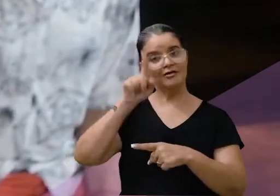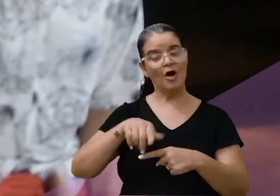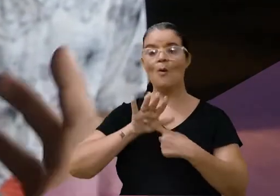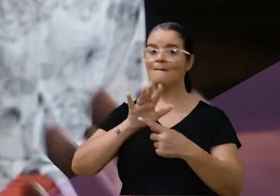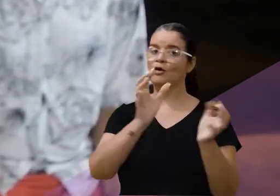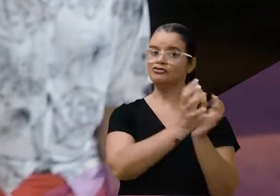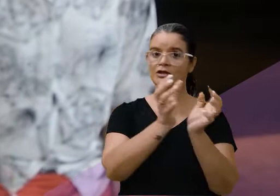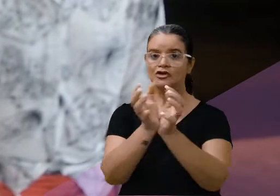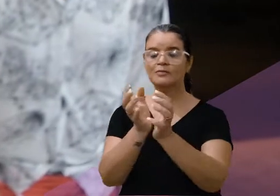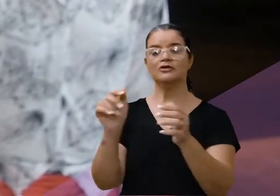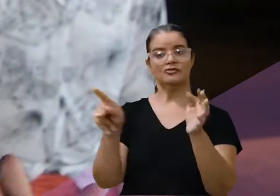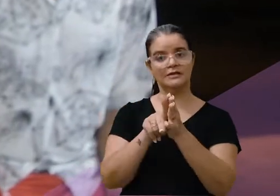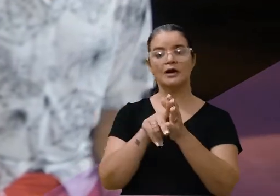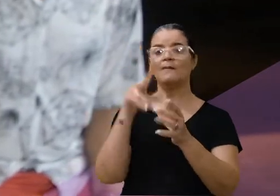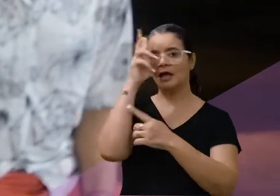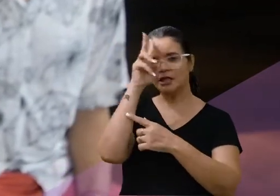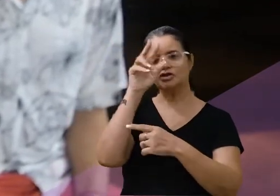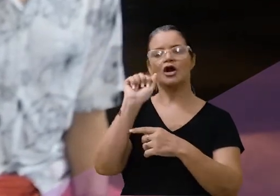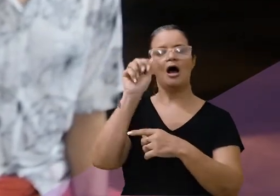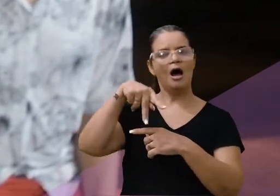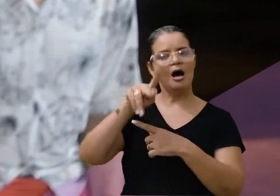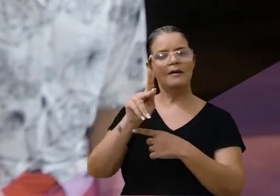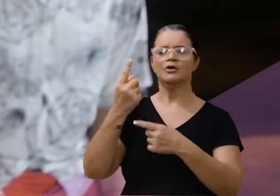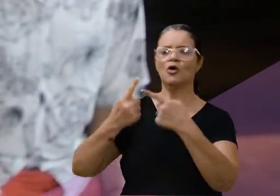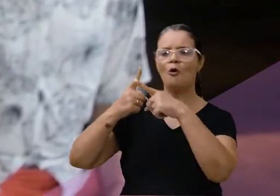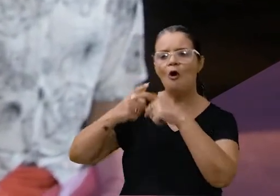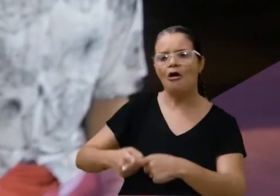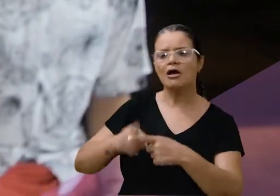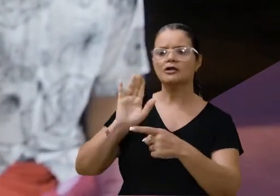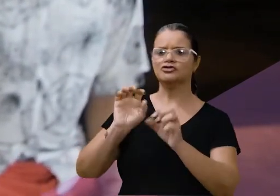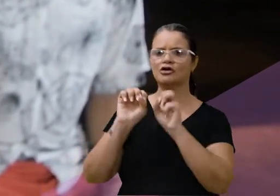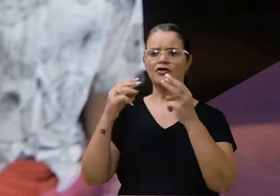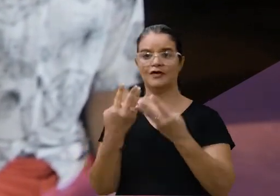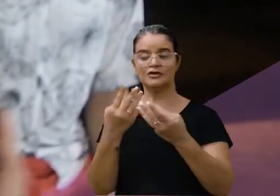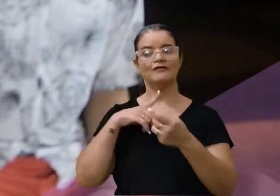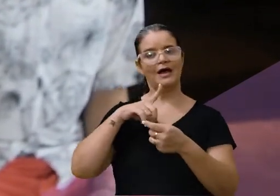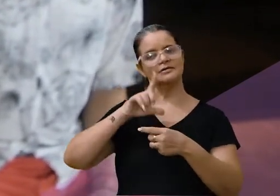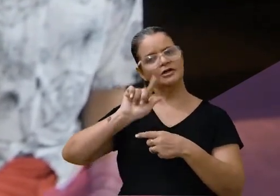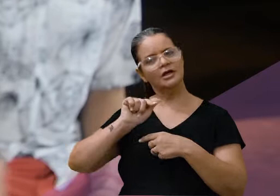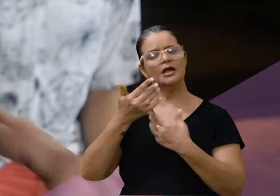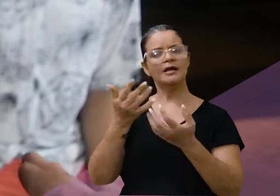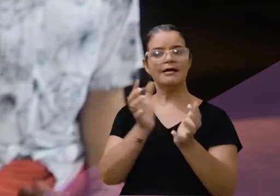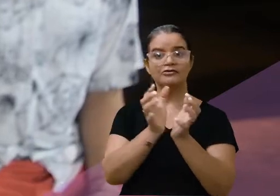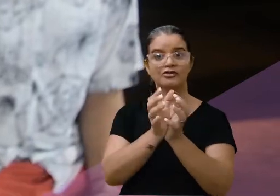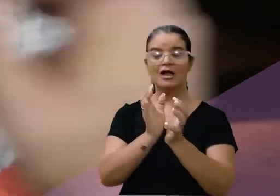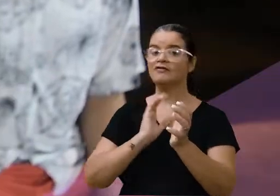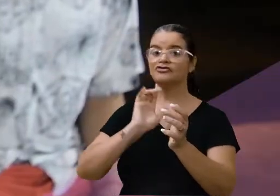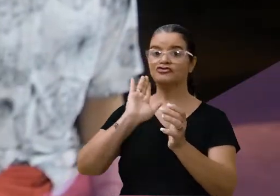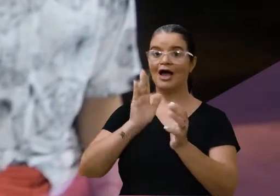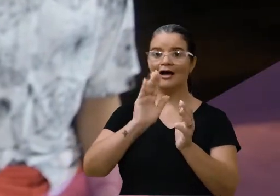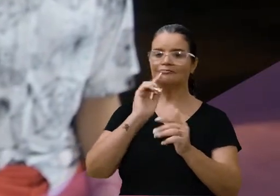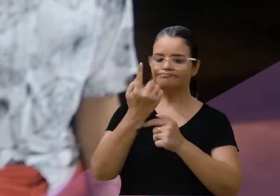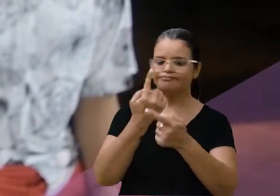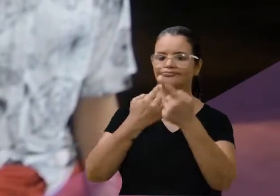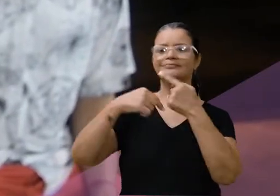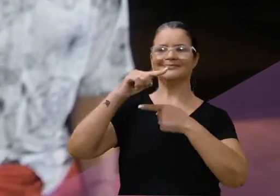das bandas que fizeram parte da história da AMP, que já concorreram aos festivais e que estavam num outro momento